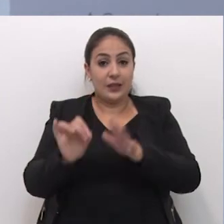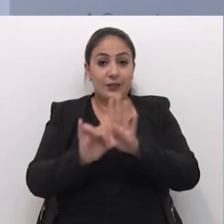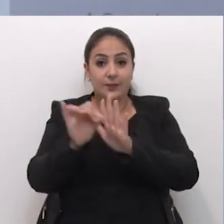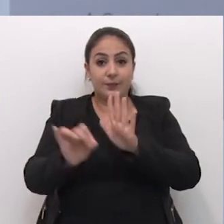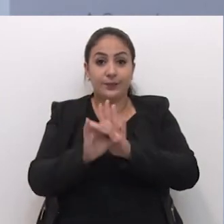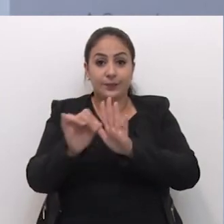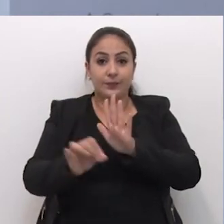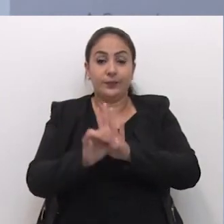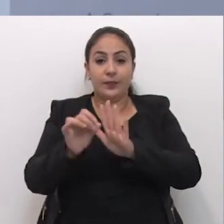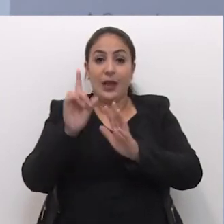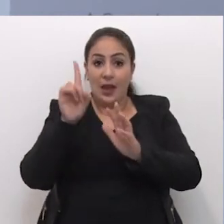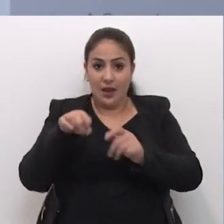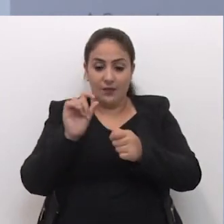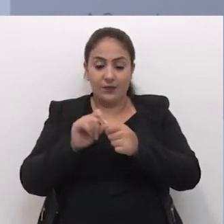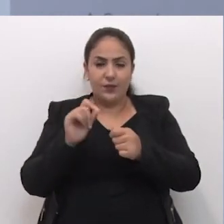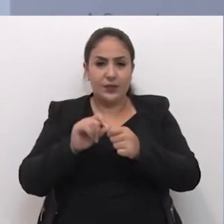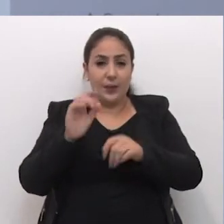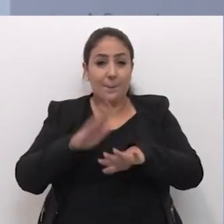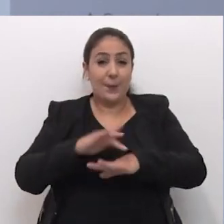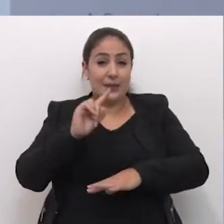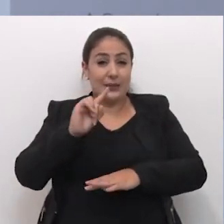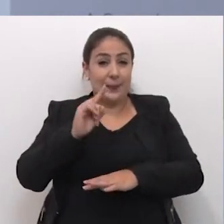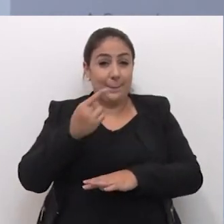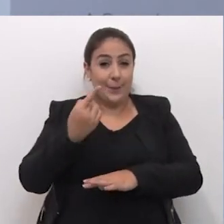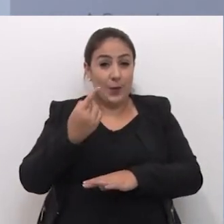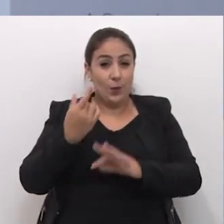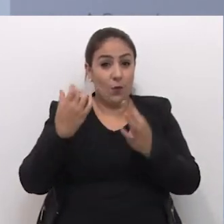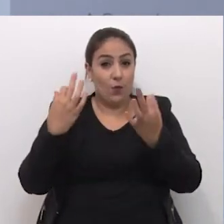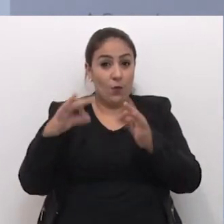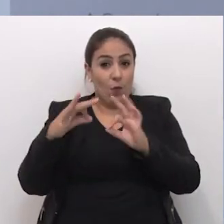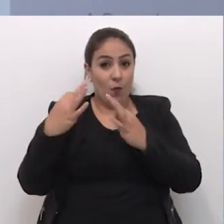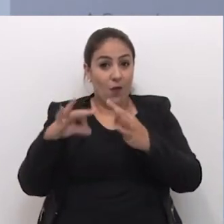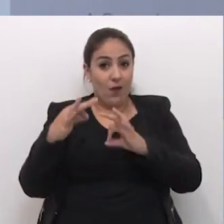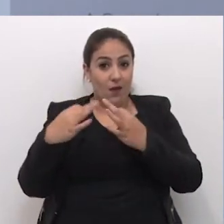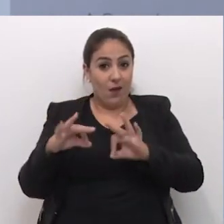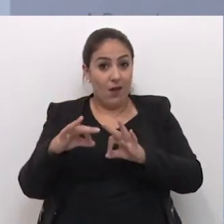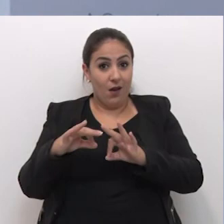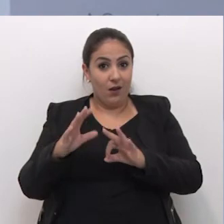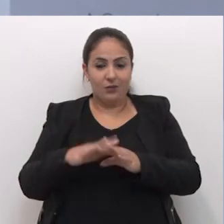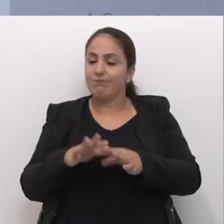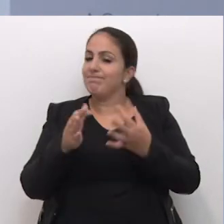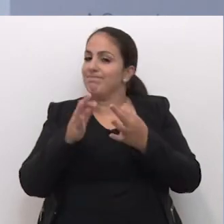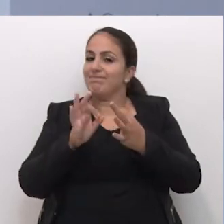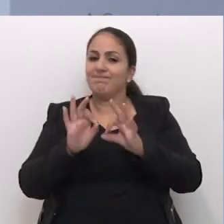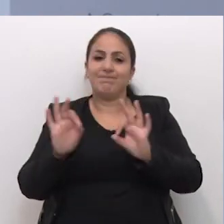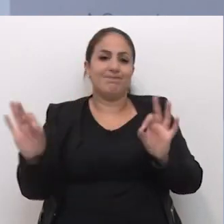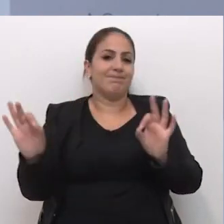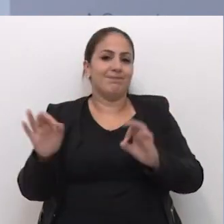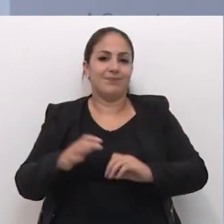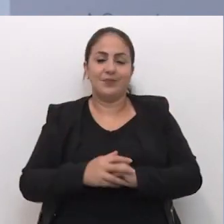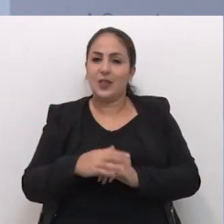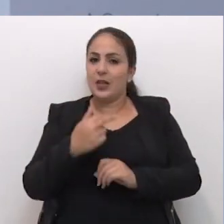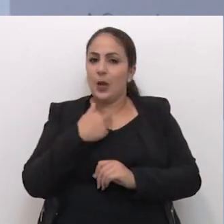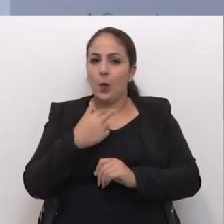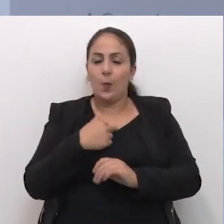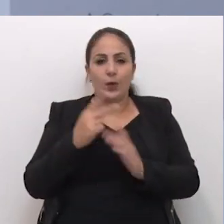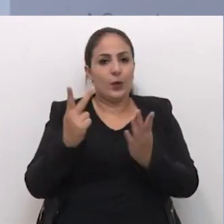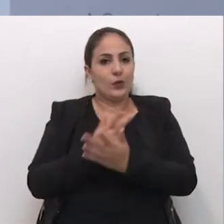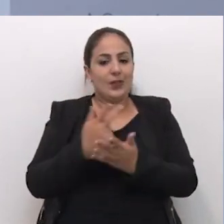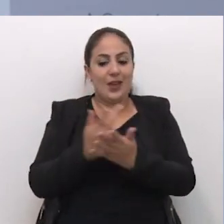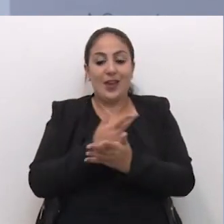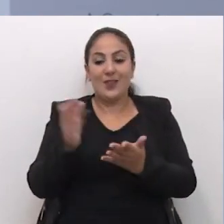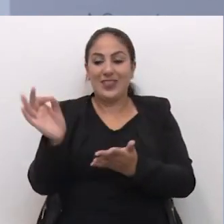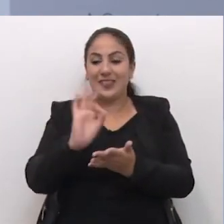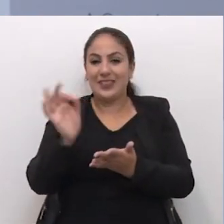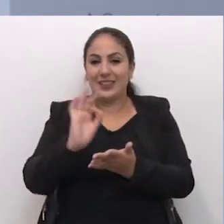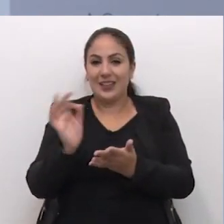licitação é feita com mais de 1000 páginas, então não é tão simples assim, E não pode